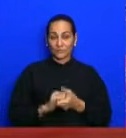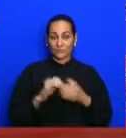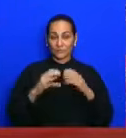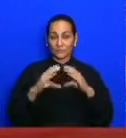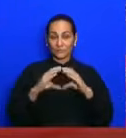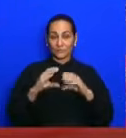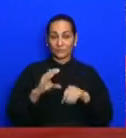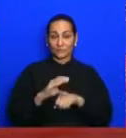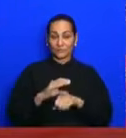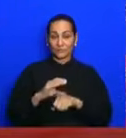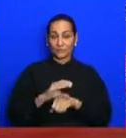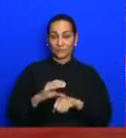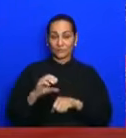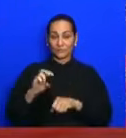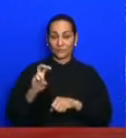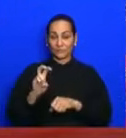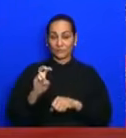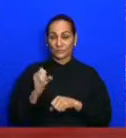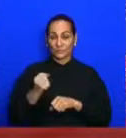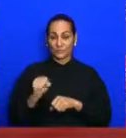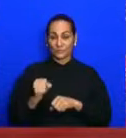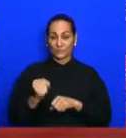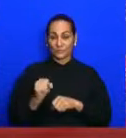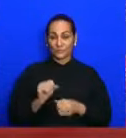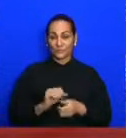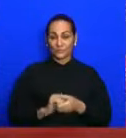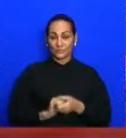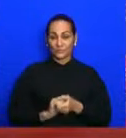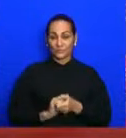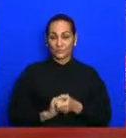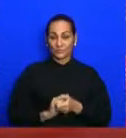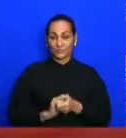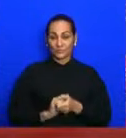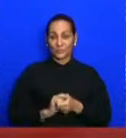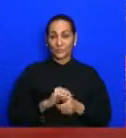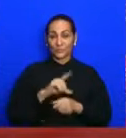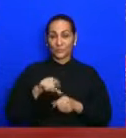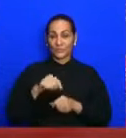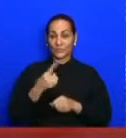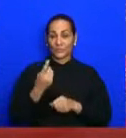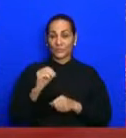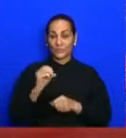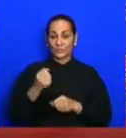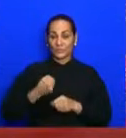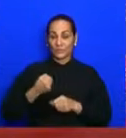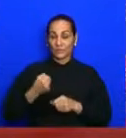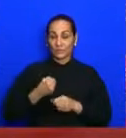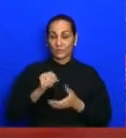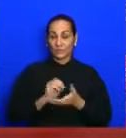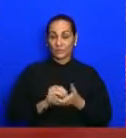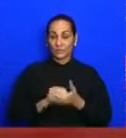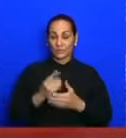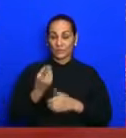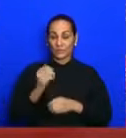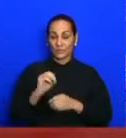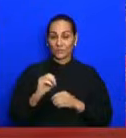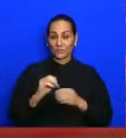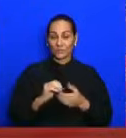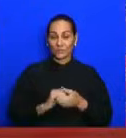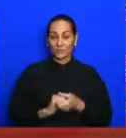Bola cinza 58. Cinza 58. Foram sorteados 10 números. Faltam